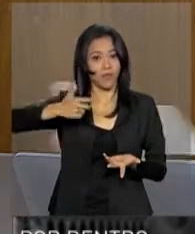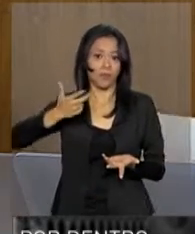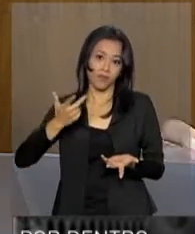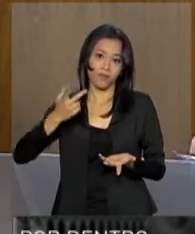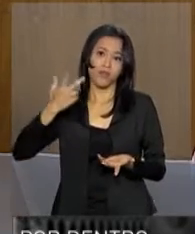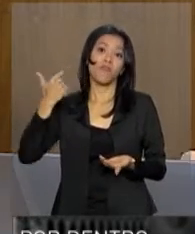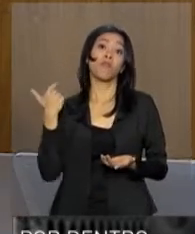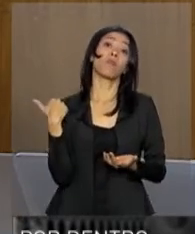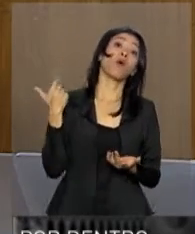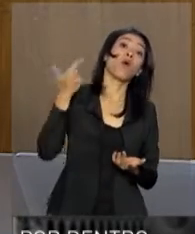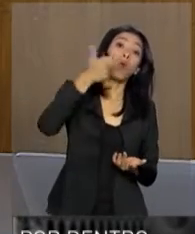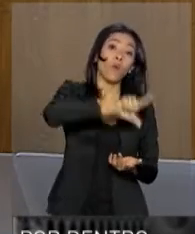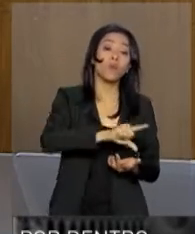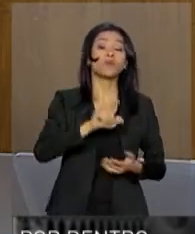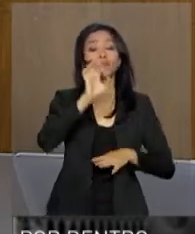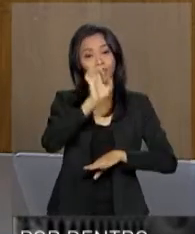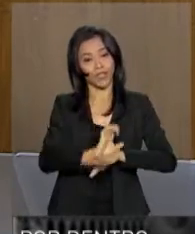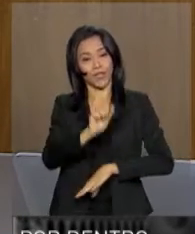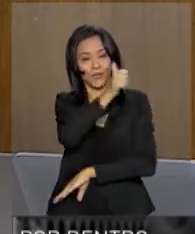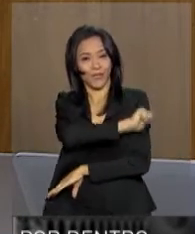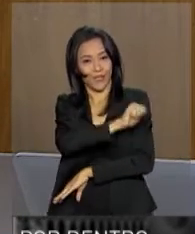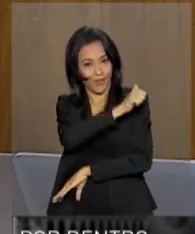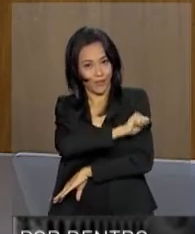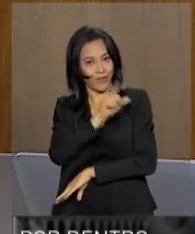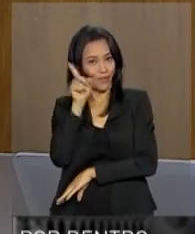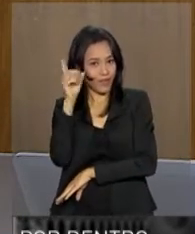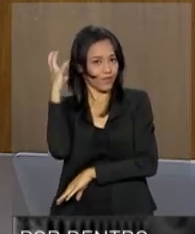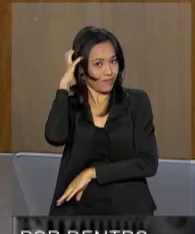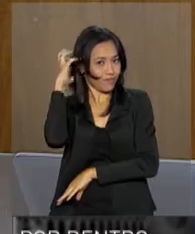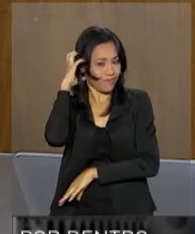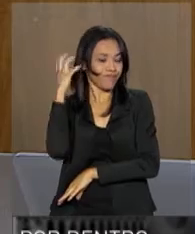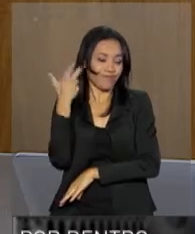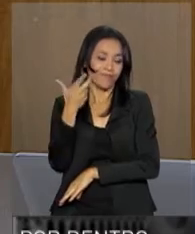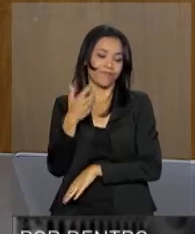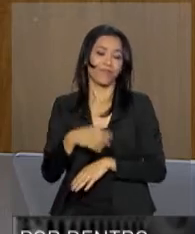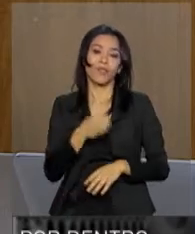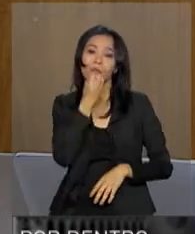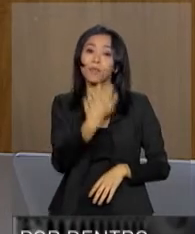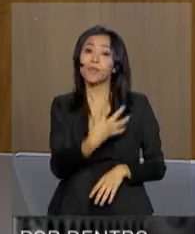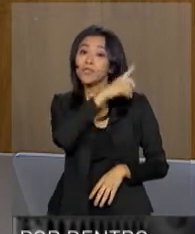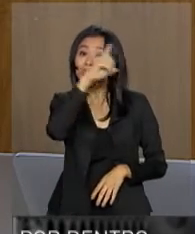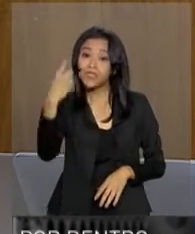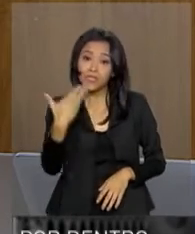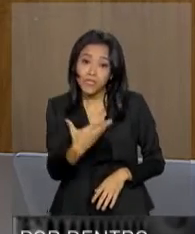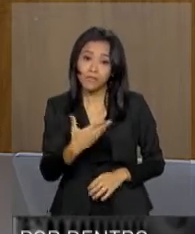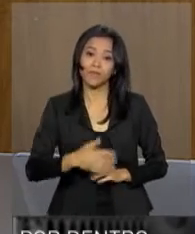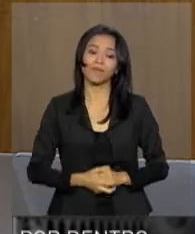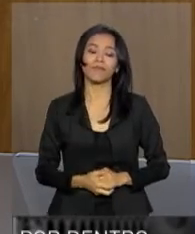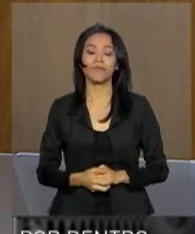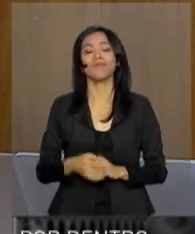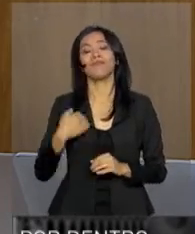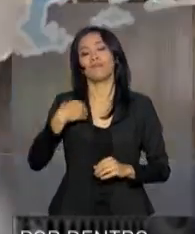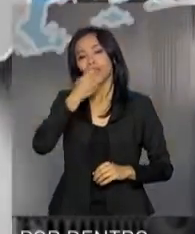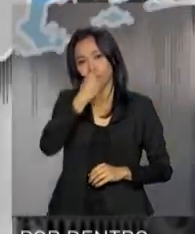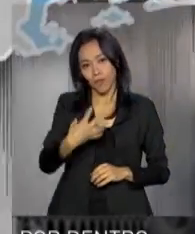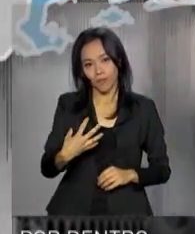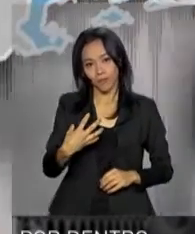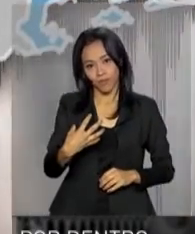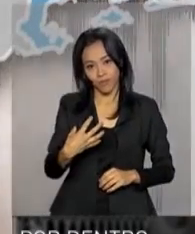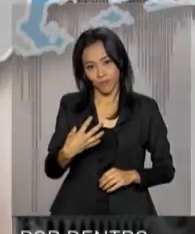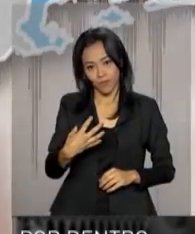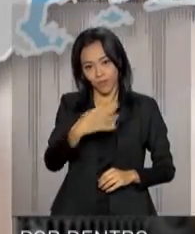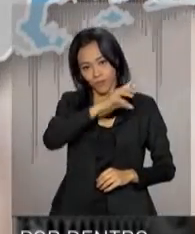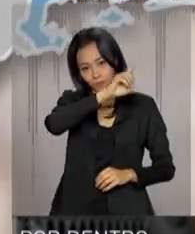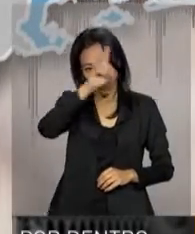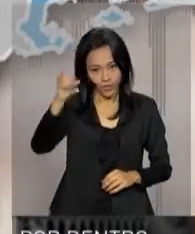vamos agora ao rio de janeiro da rádio tupi marcos antônio de jesus bom dia marcos o gueto essa boa equipe o